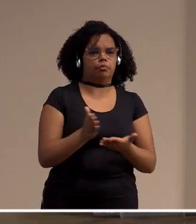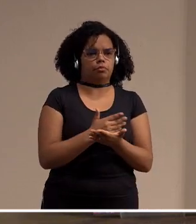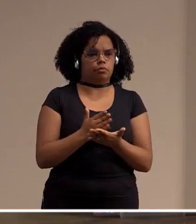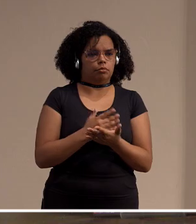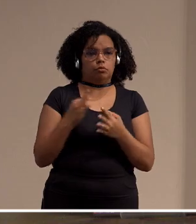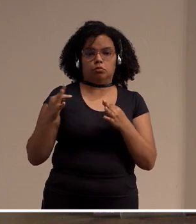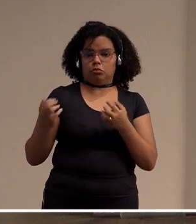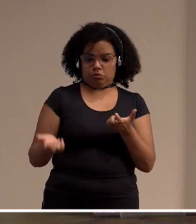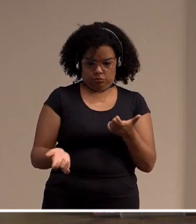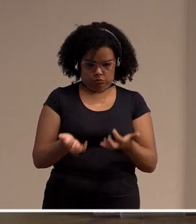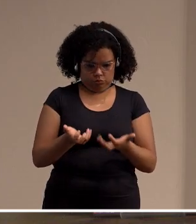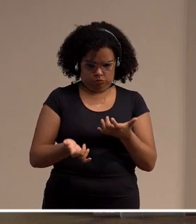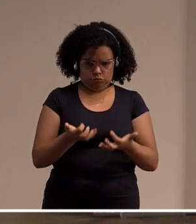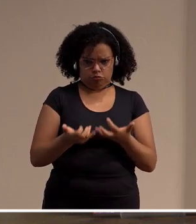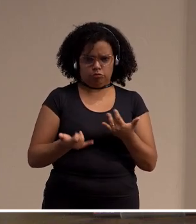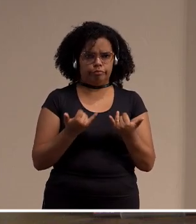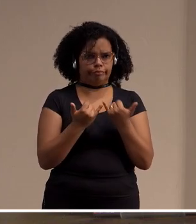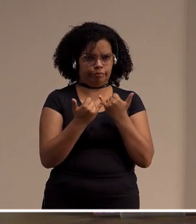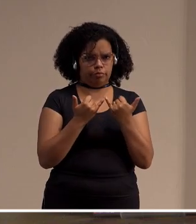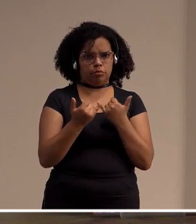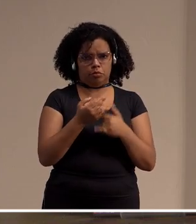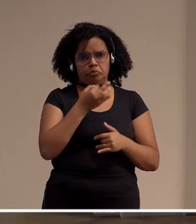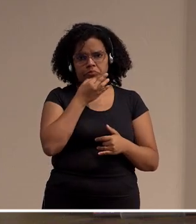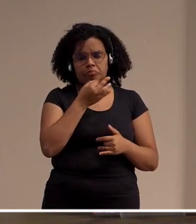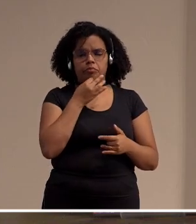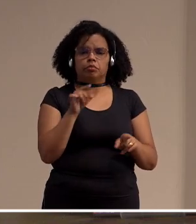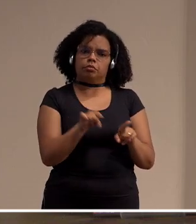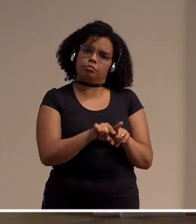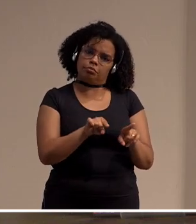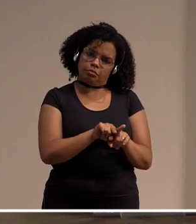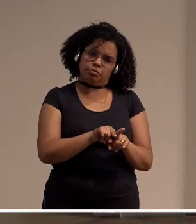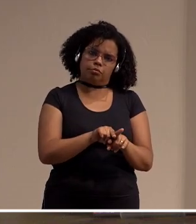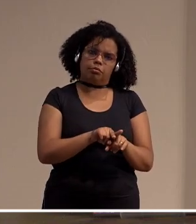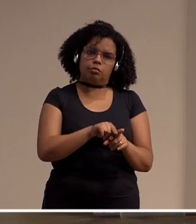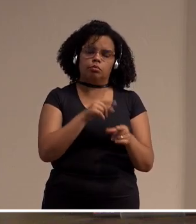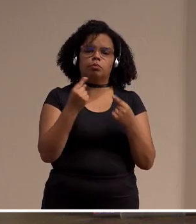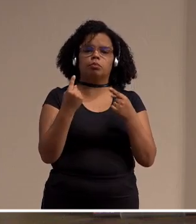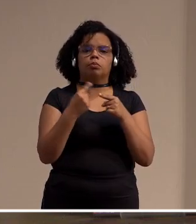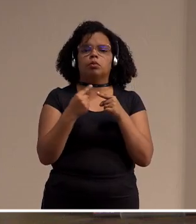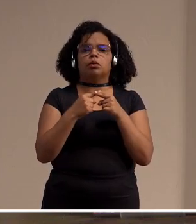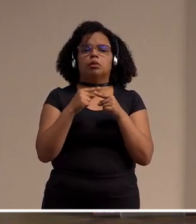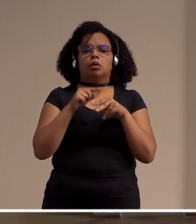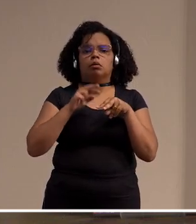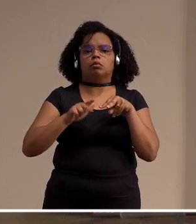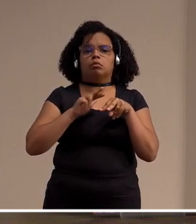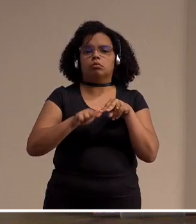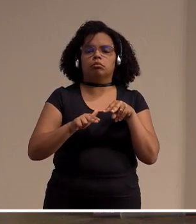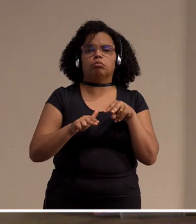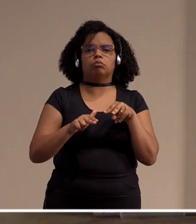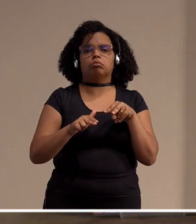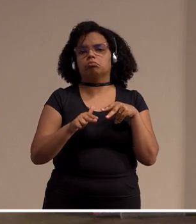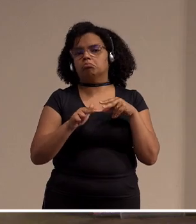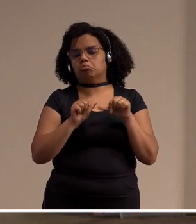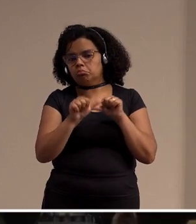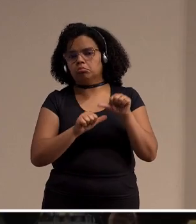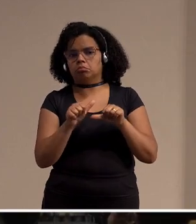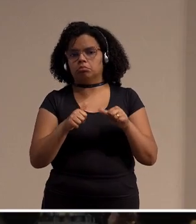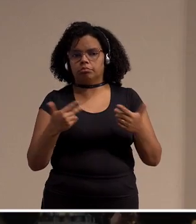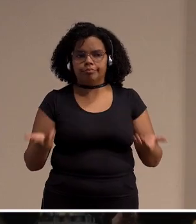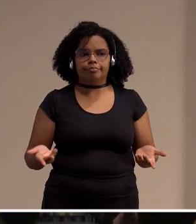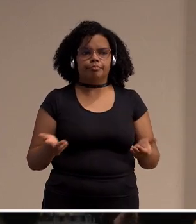pegar fogo. Queria que tu comentasse um pouco também sobre essa decisão de mudança de gênero do personagem.